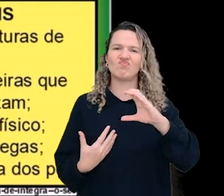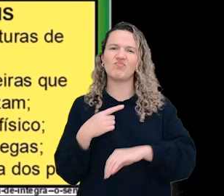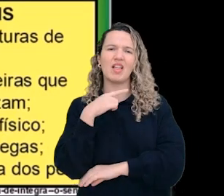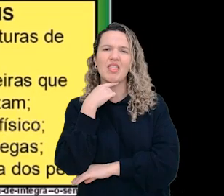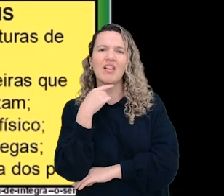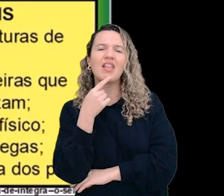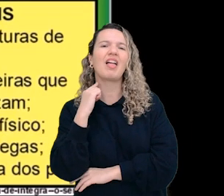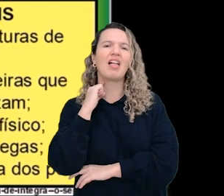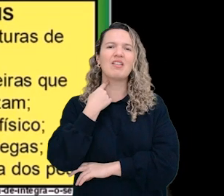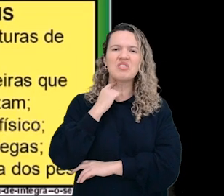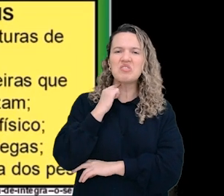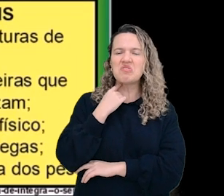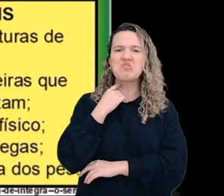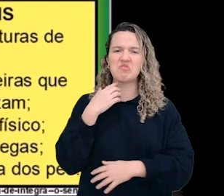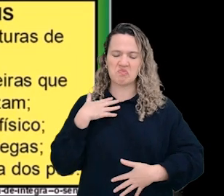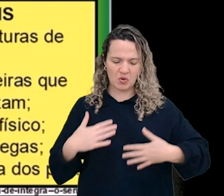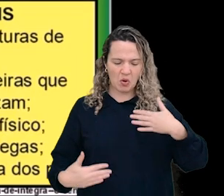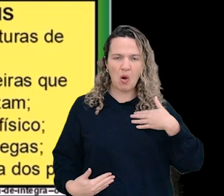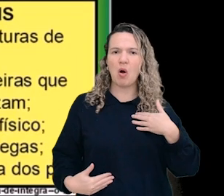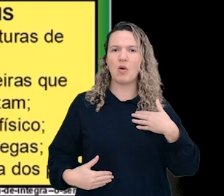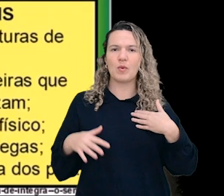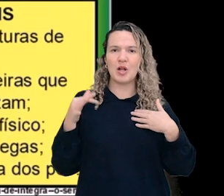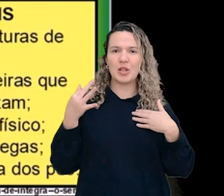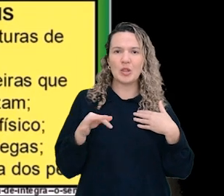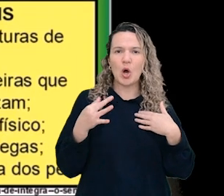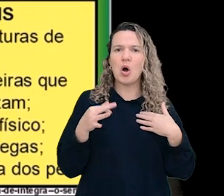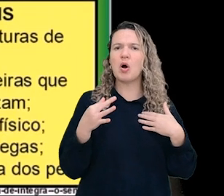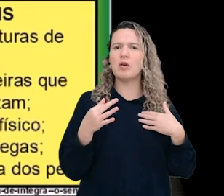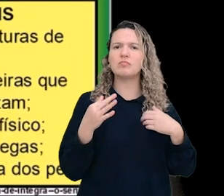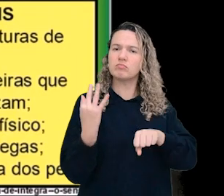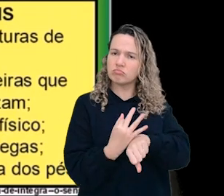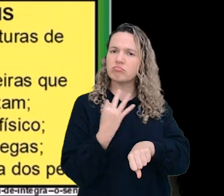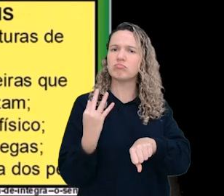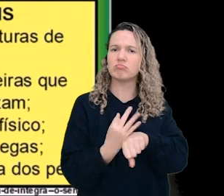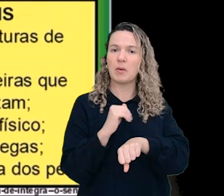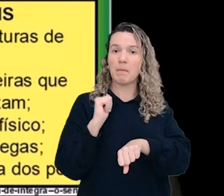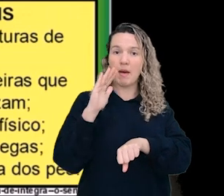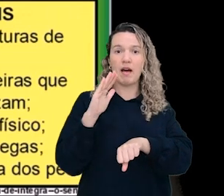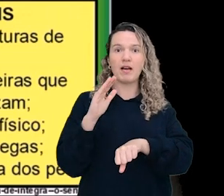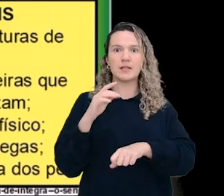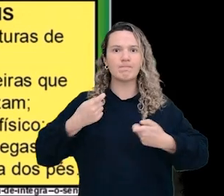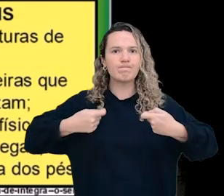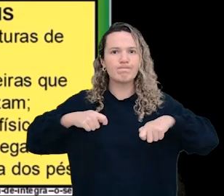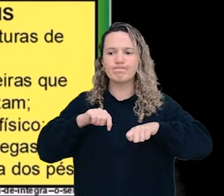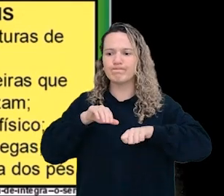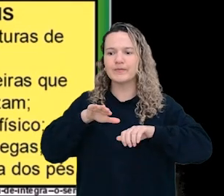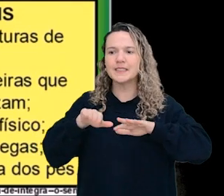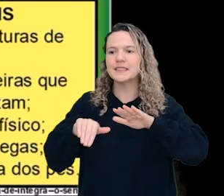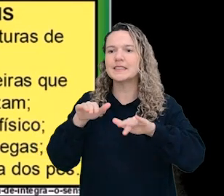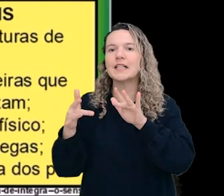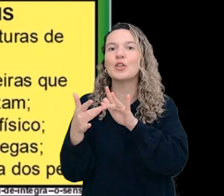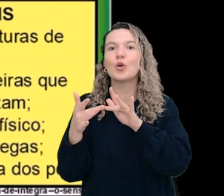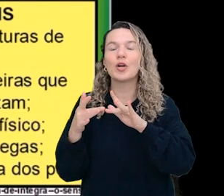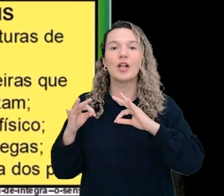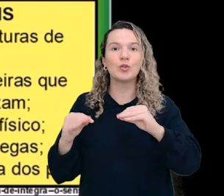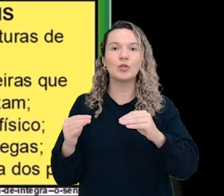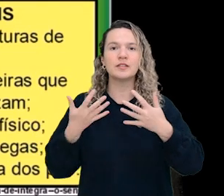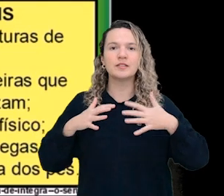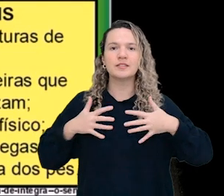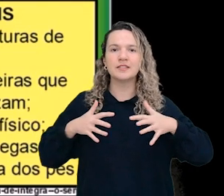estar suja, tem mais tolerância à dor, necessidade de tocar em tudo e gostam de sentir